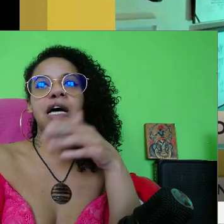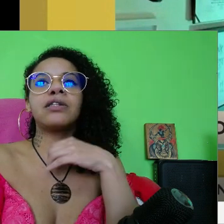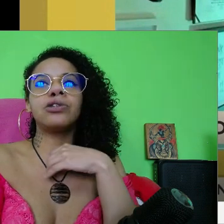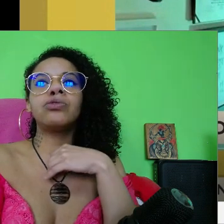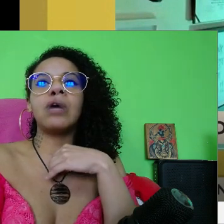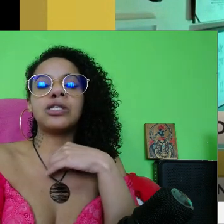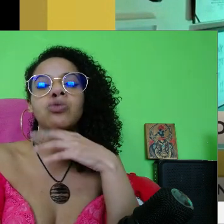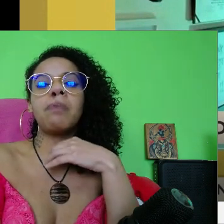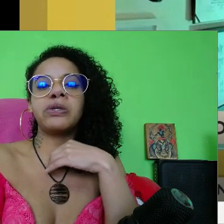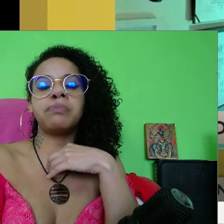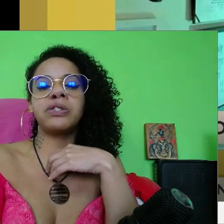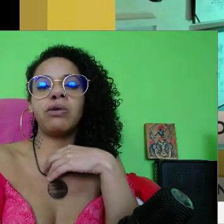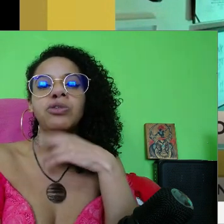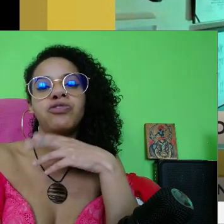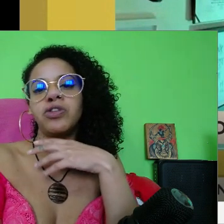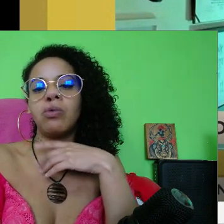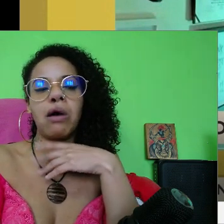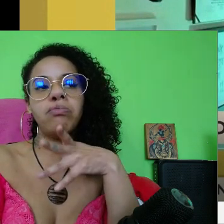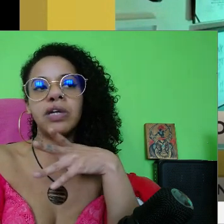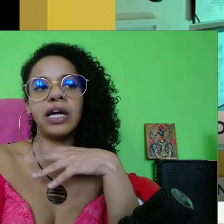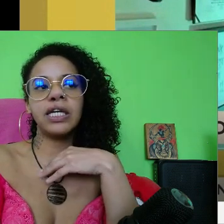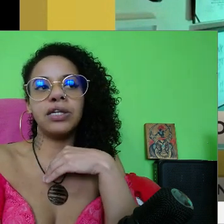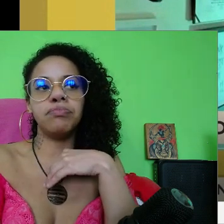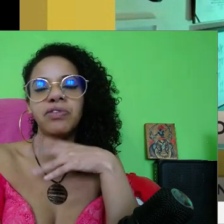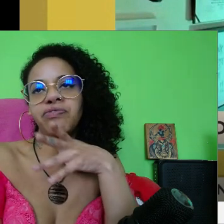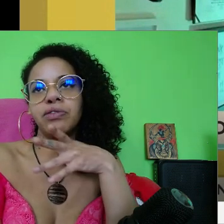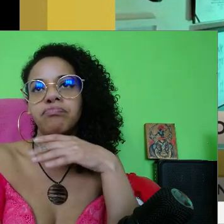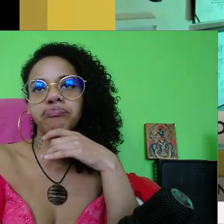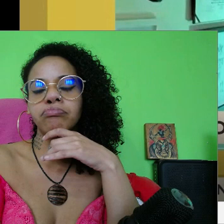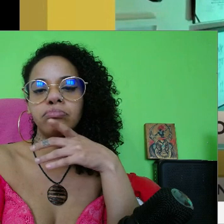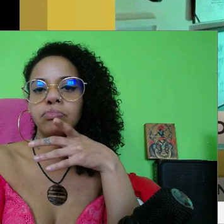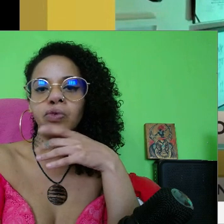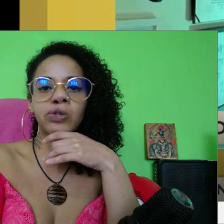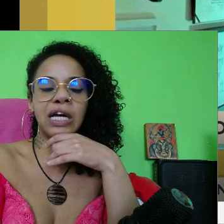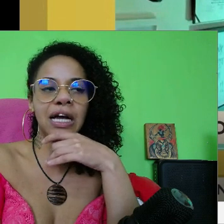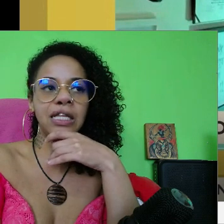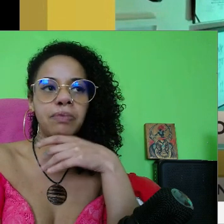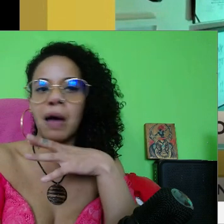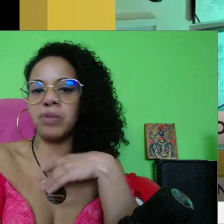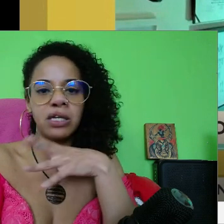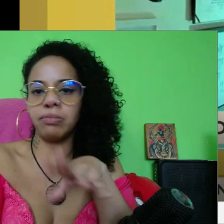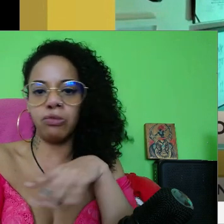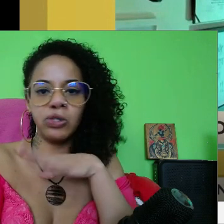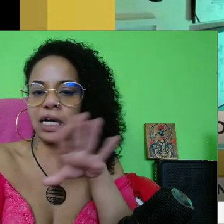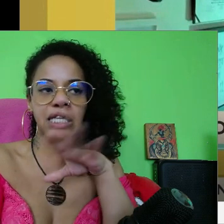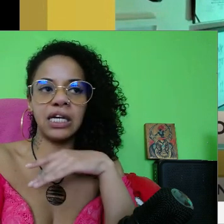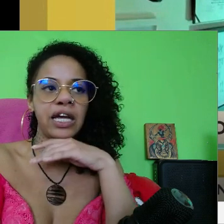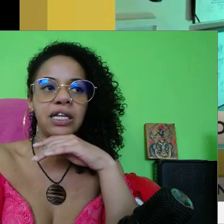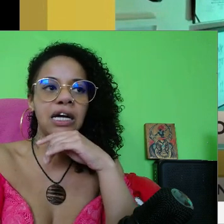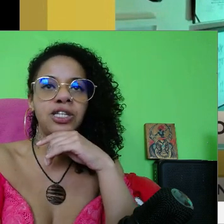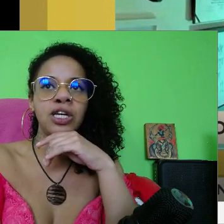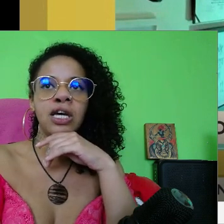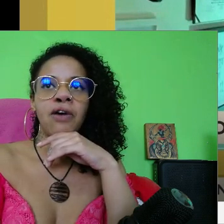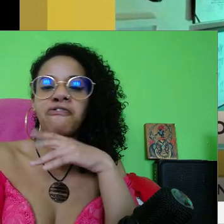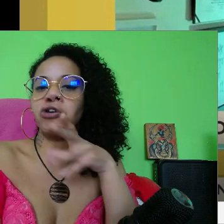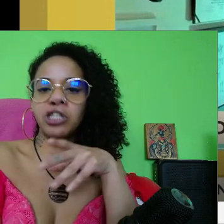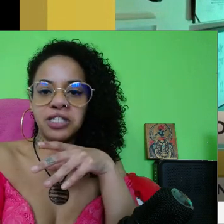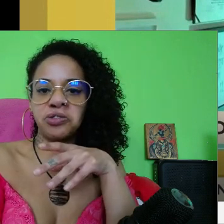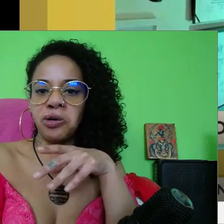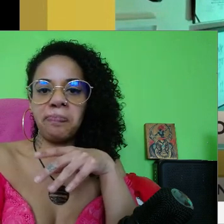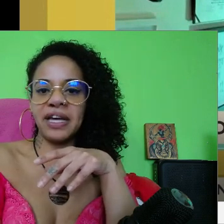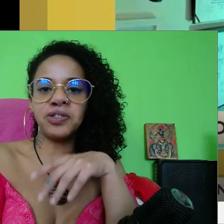referenciar tanto a Sua percepção individual né que enfim não muda nada a minha também não muda nada na realidade